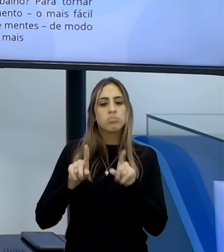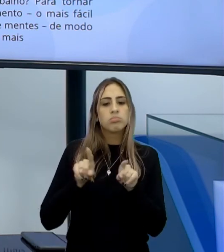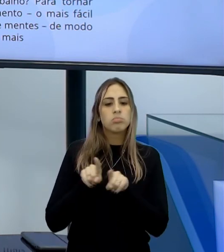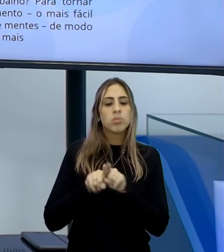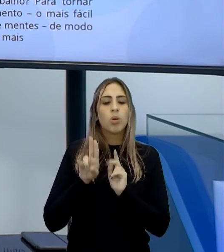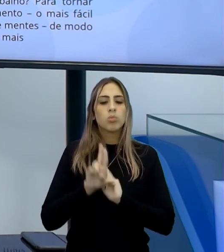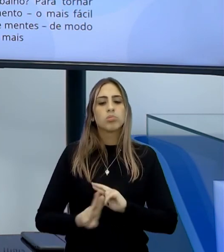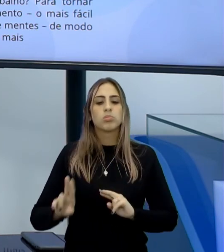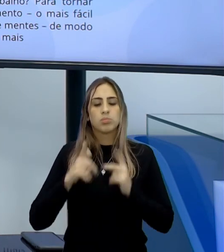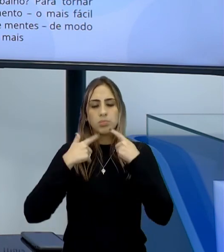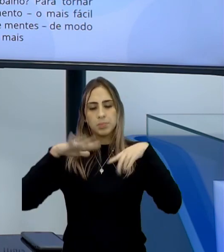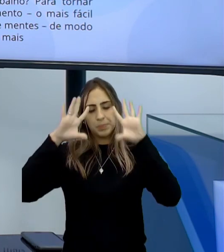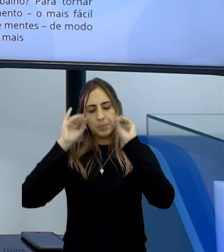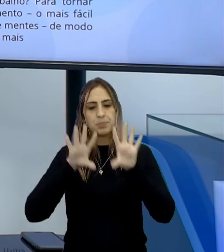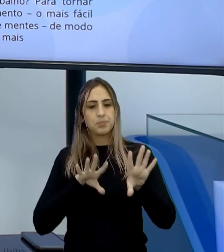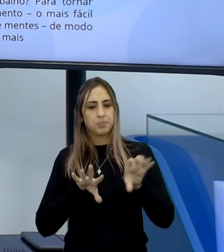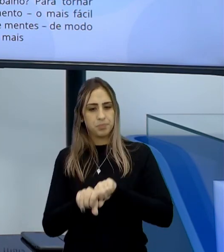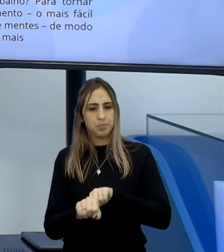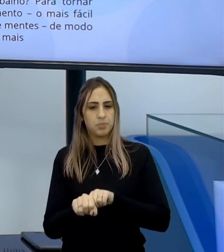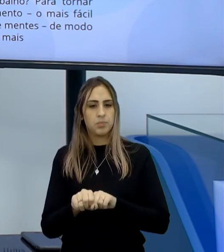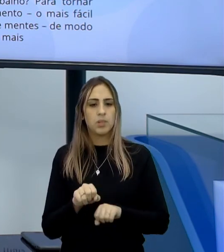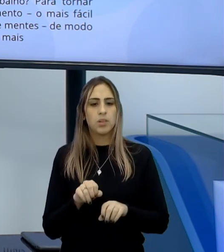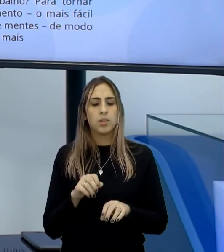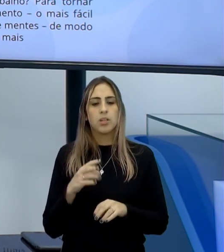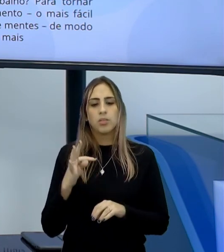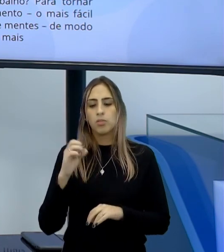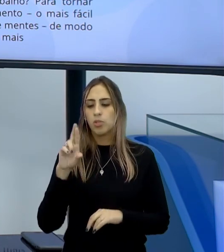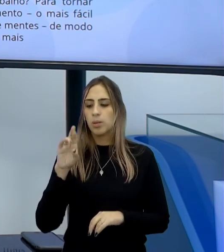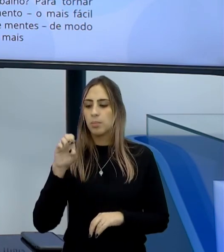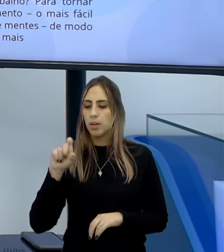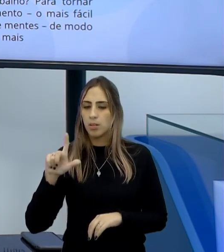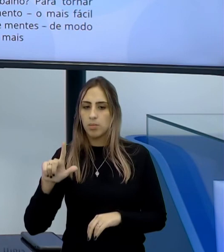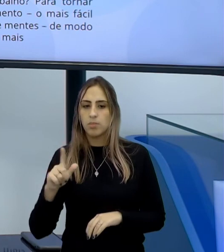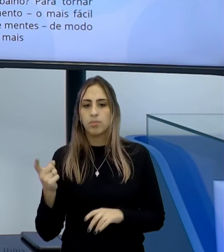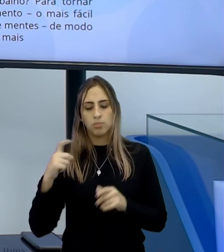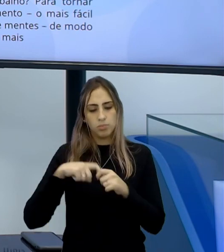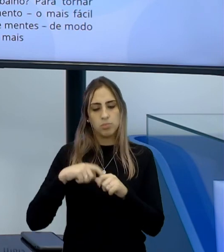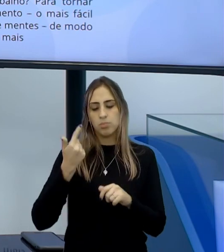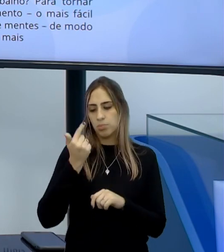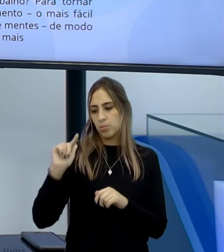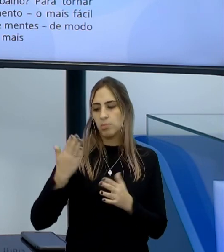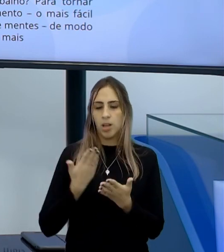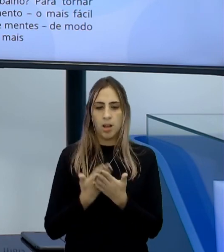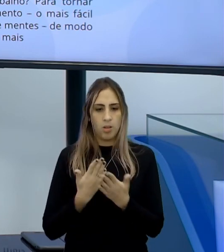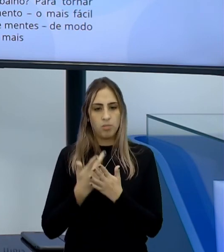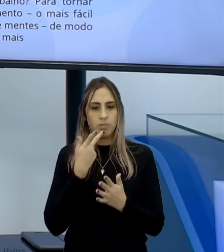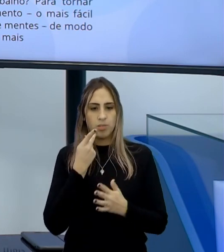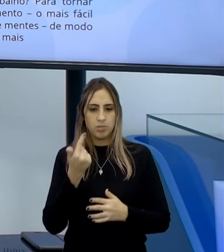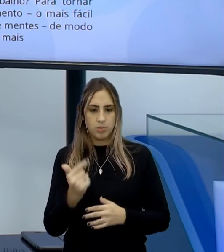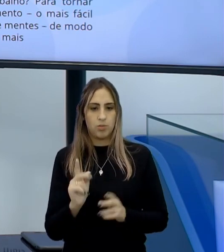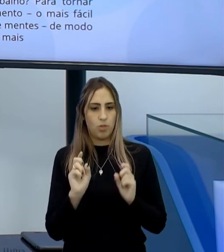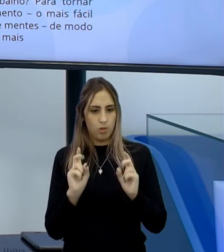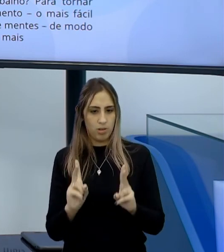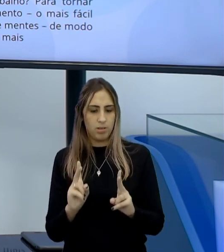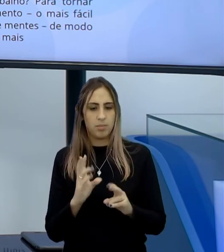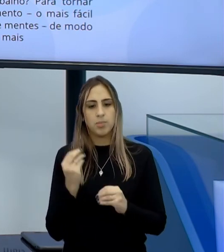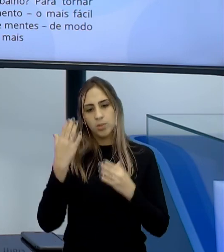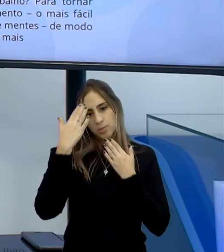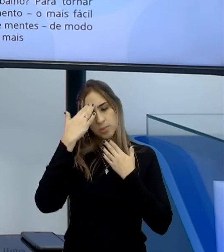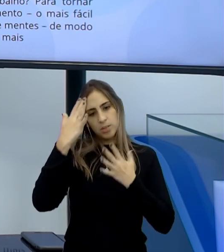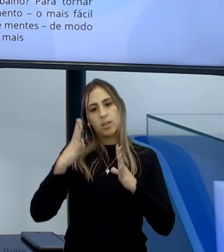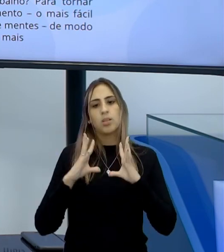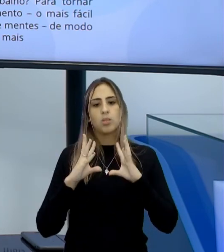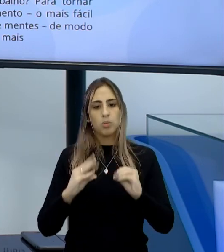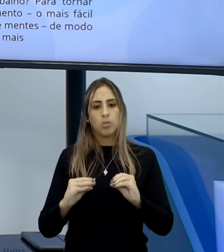a utilização da linguagem formal e informal. Mas vamos retomar isso aí nas próximas aulas, ok? Muito obrigada